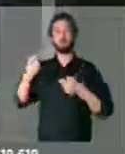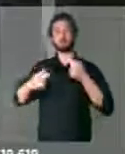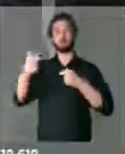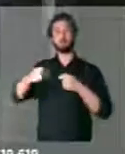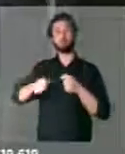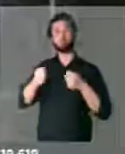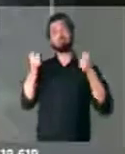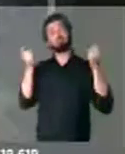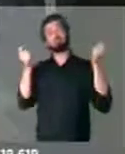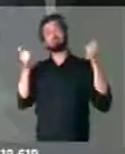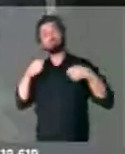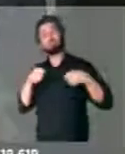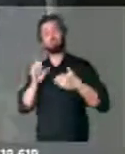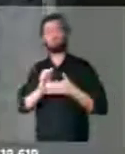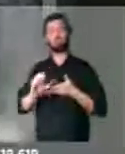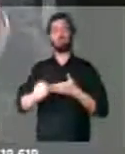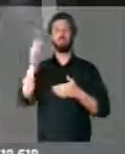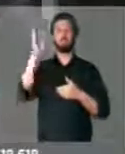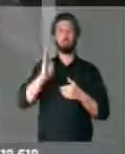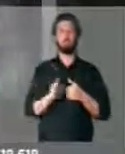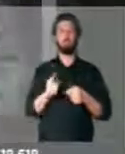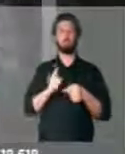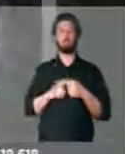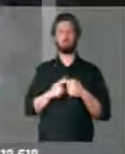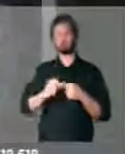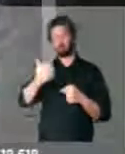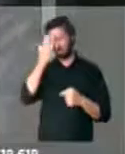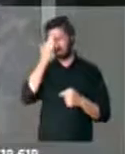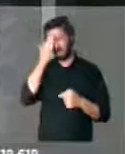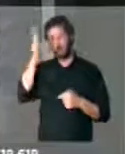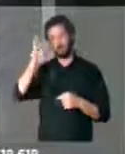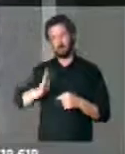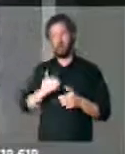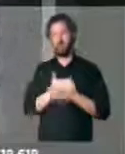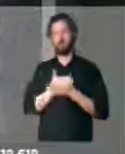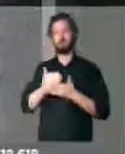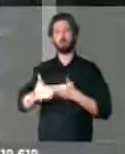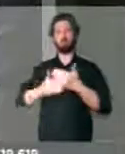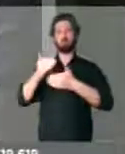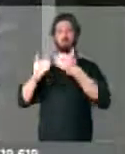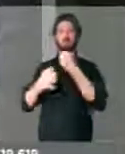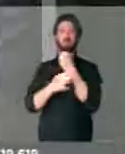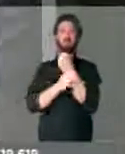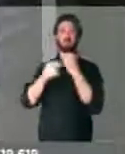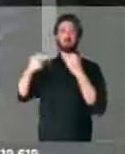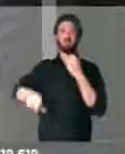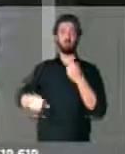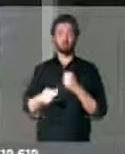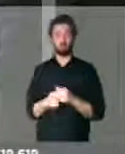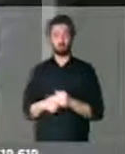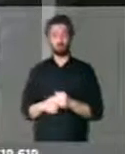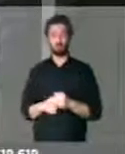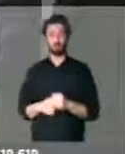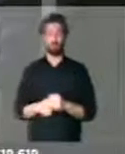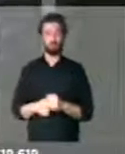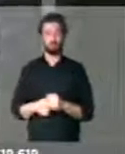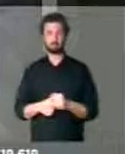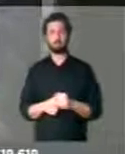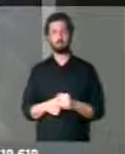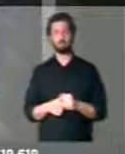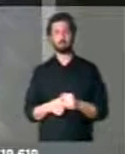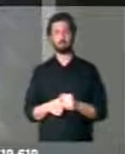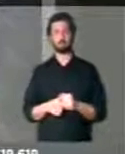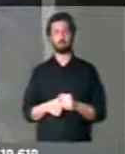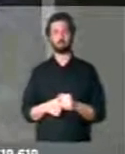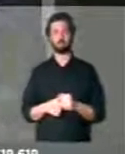discutir a possibilidade de investir no Brasil, porque sabe que o Brasil volta a ser um porto seguro na gestão do presidente Michel